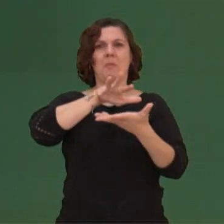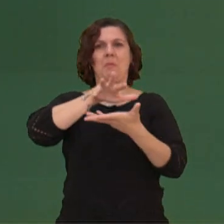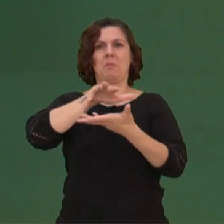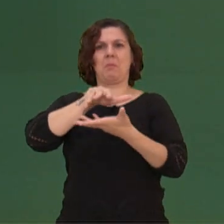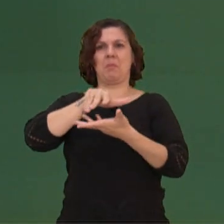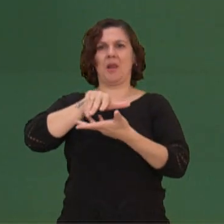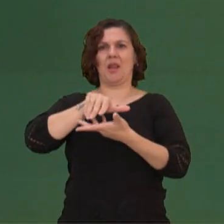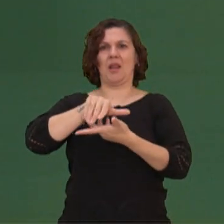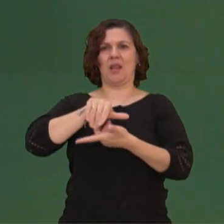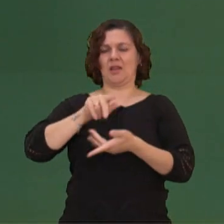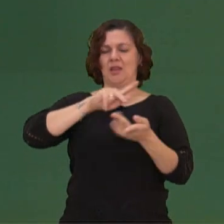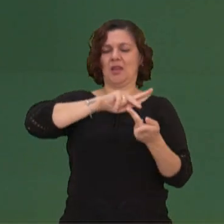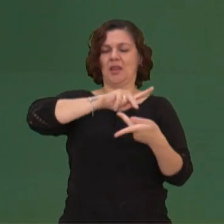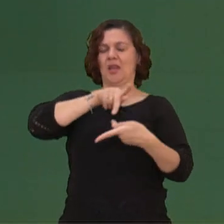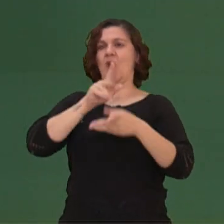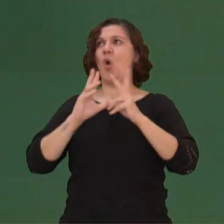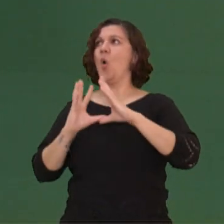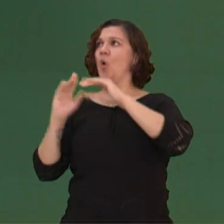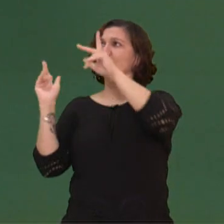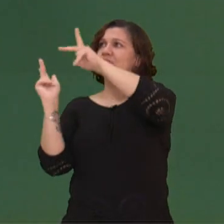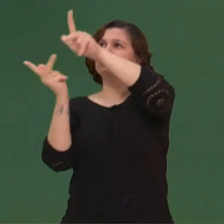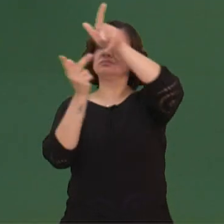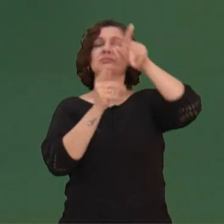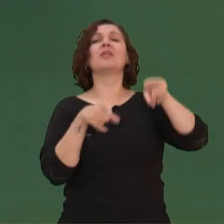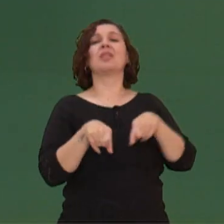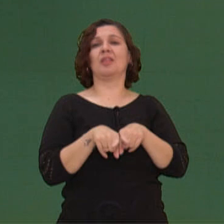Fora do planeta também.